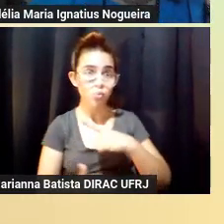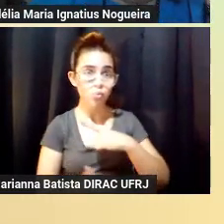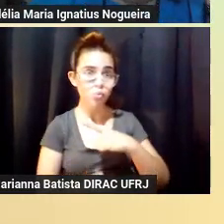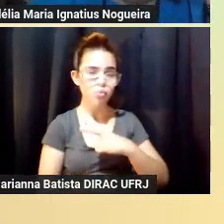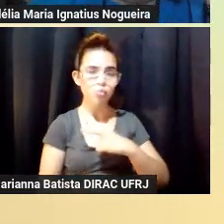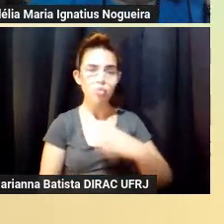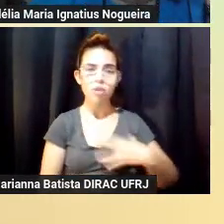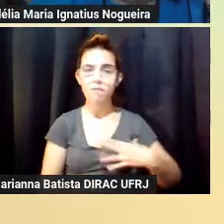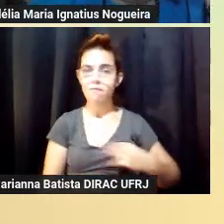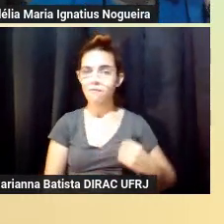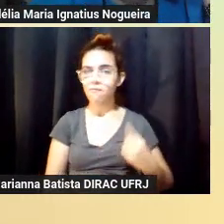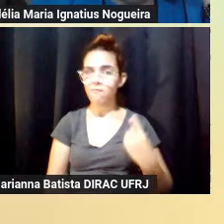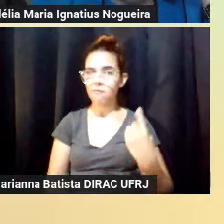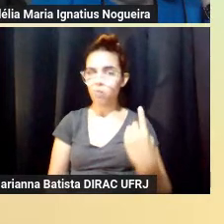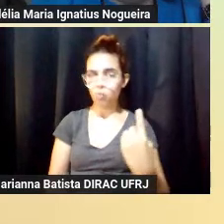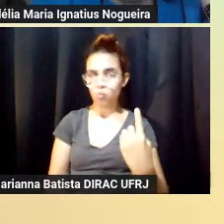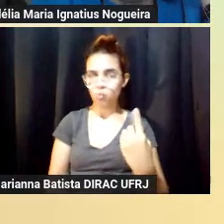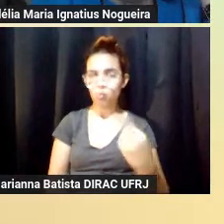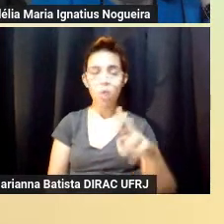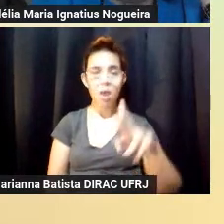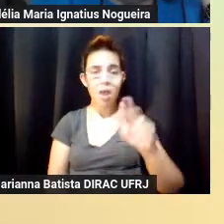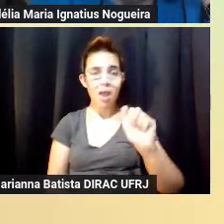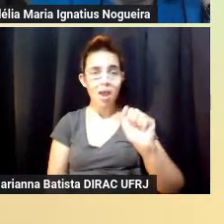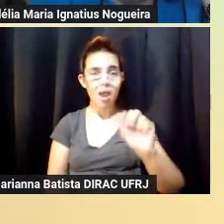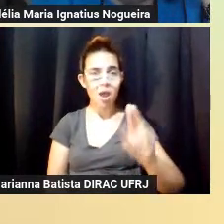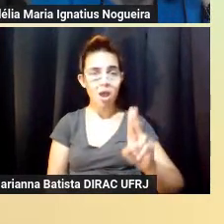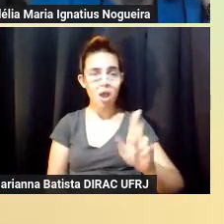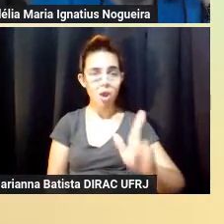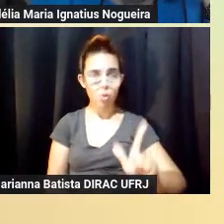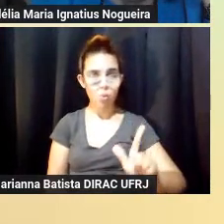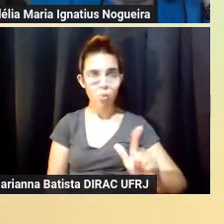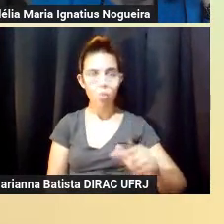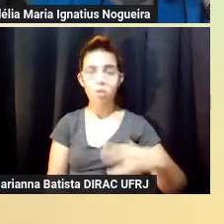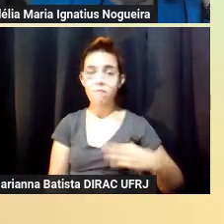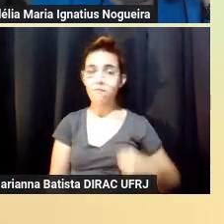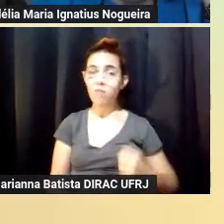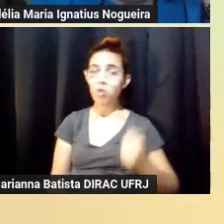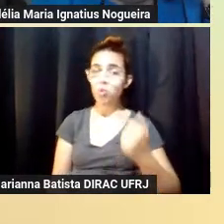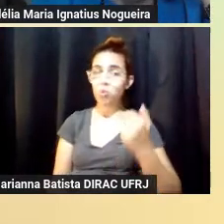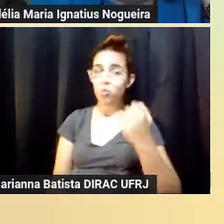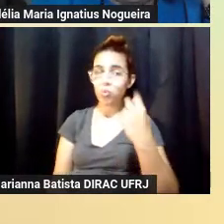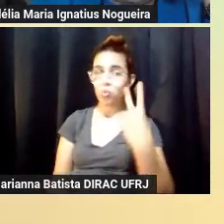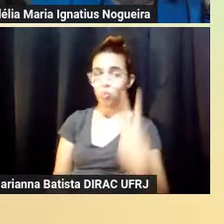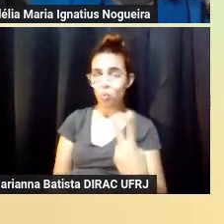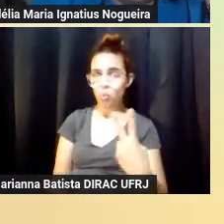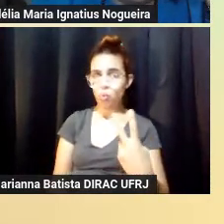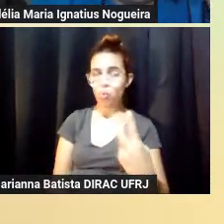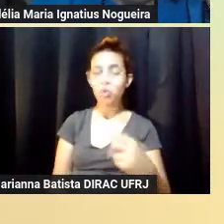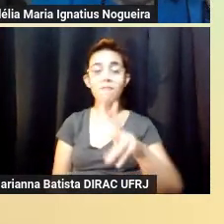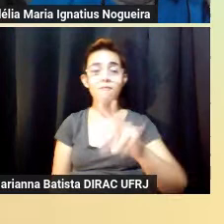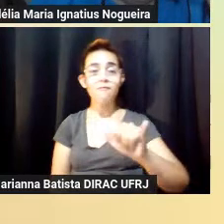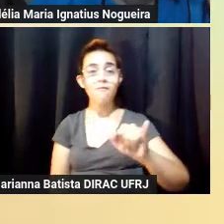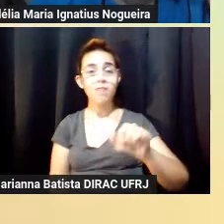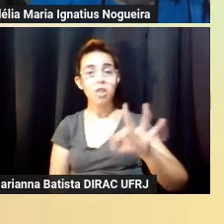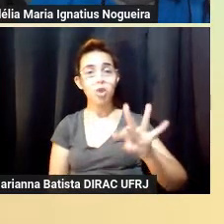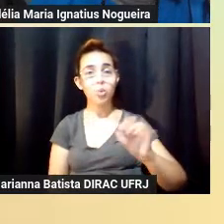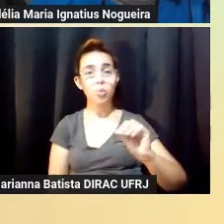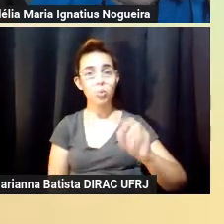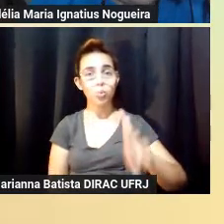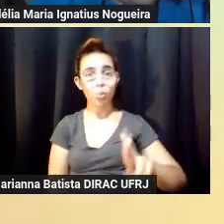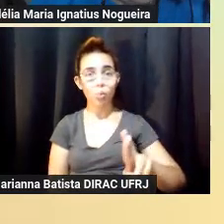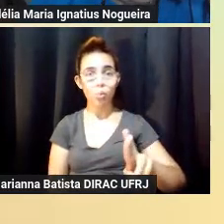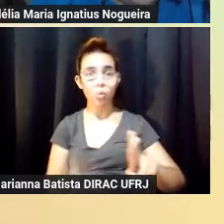canto, de camisa cinza, o Vitor aqui no outro canto, de camisa marronzinha, e no meio